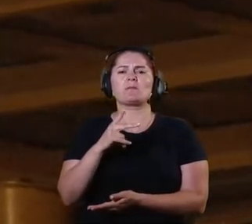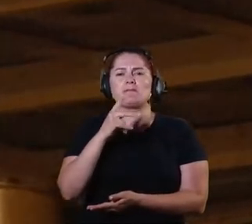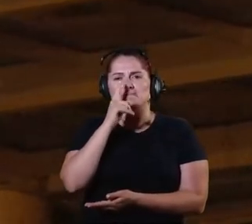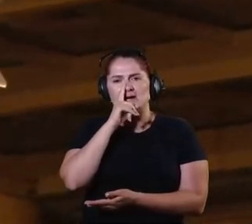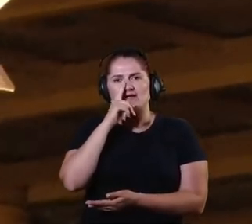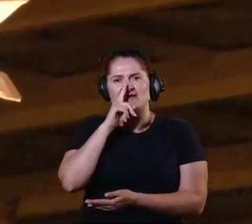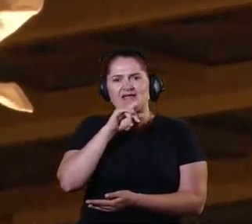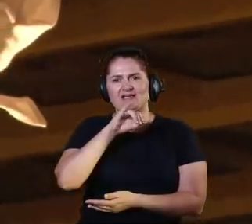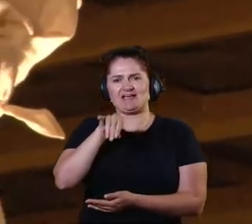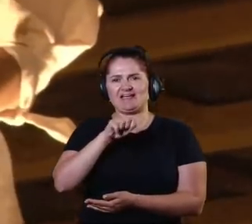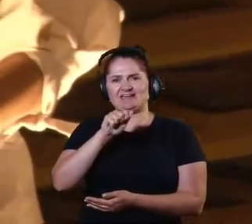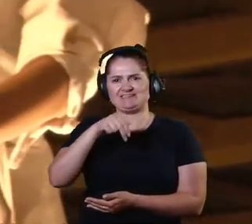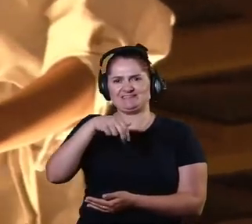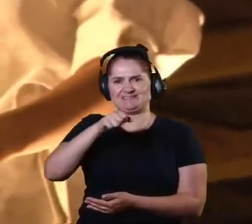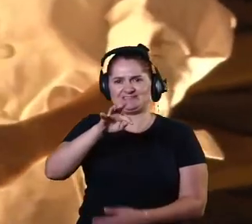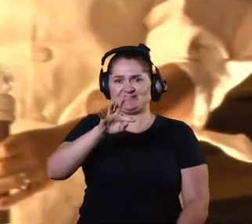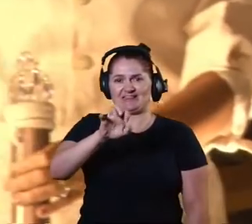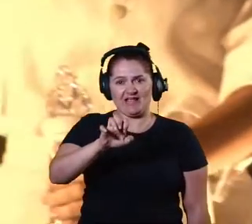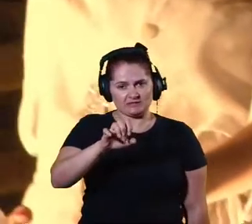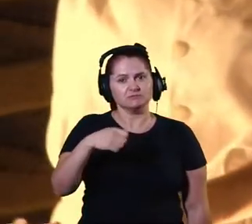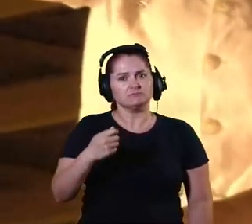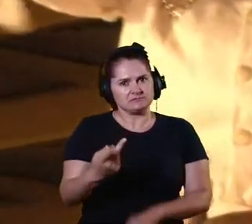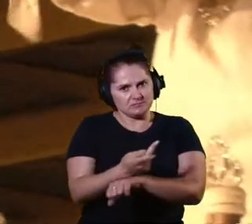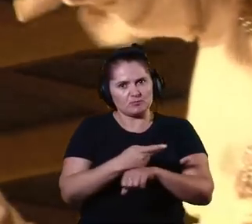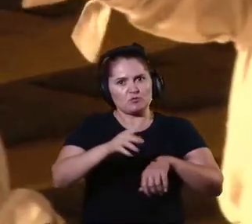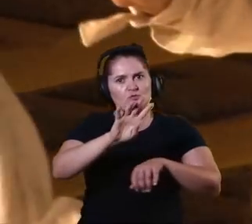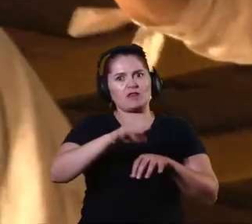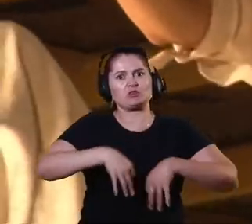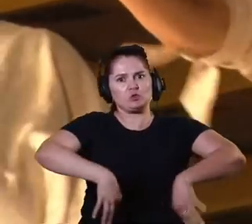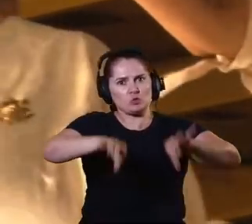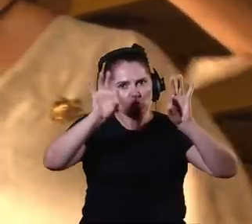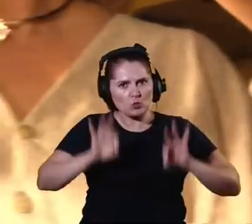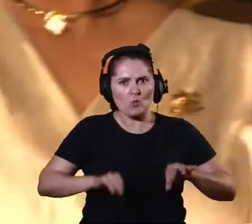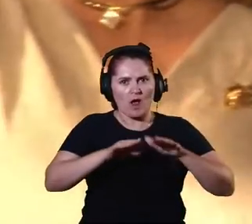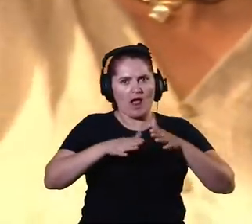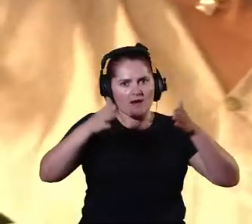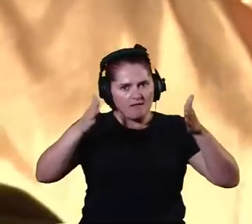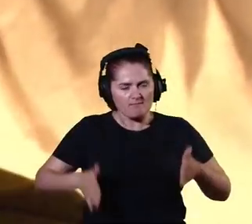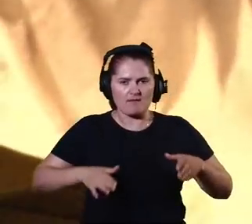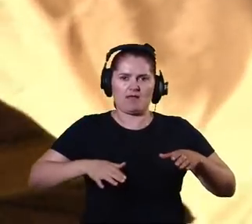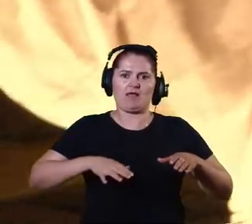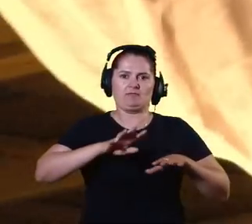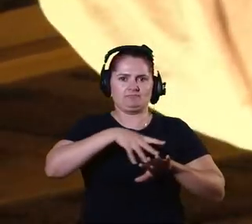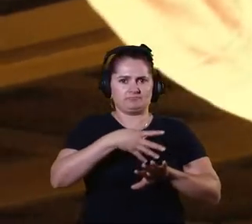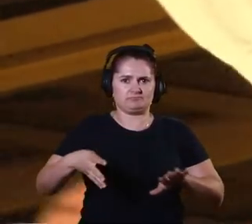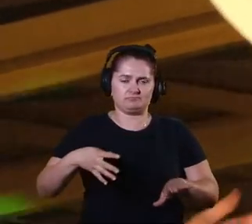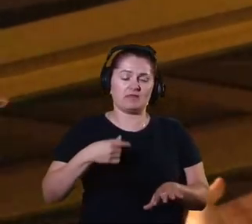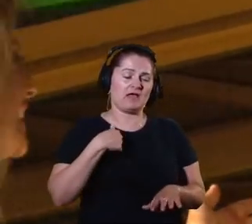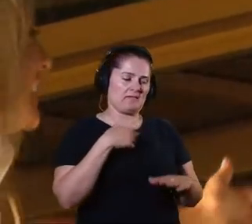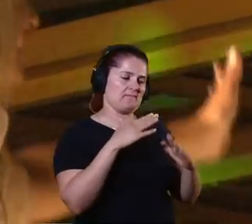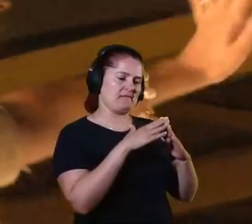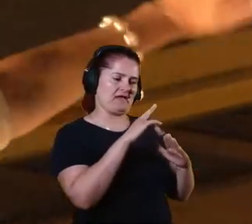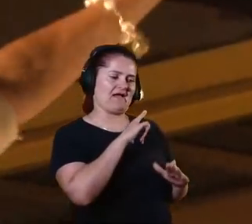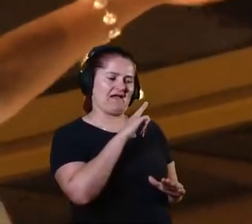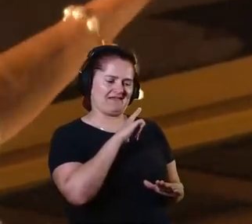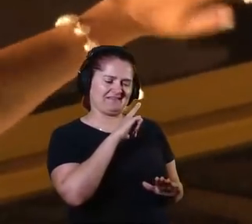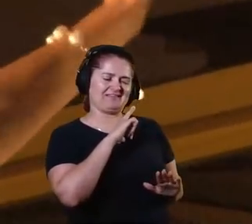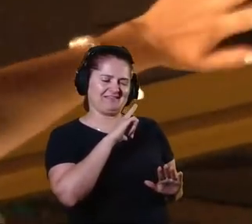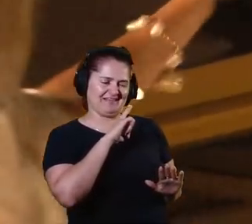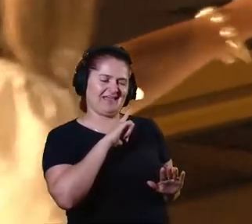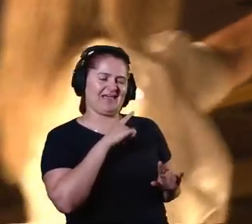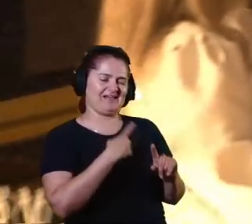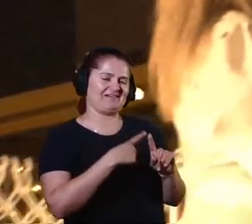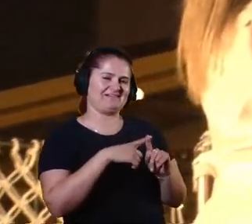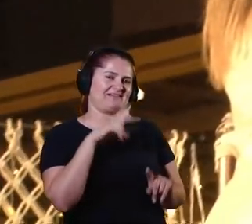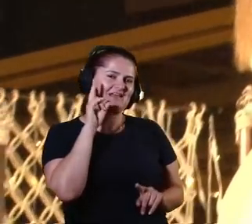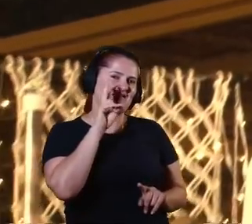Pizeta. Ó, dona Janete, vamos arrumar essa toalha aí, hein? Mas eu providenciei uma lá pra minha casa. É, é muito bonito. Pra relembrar um